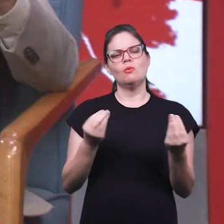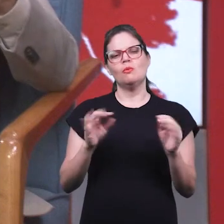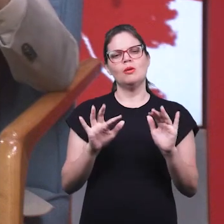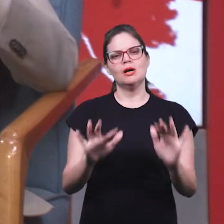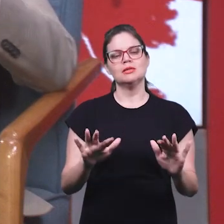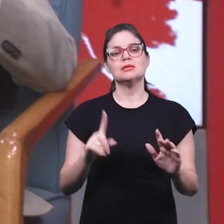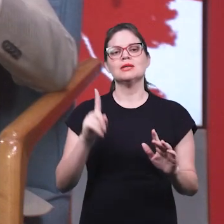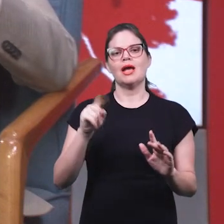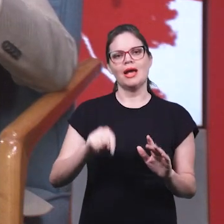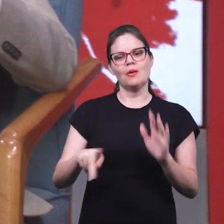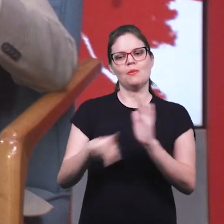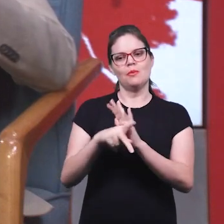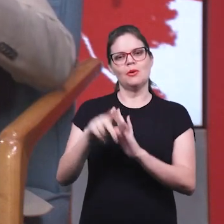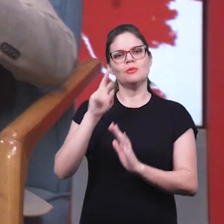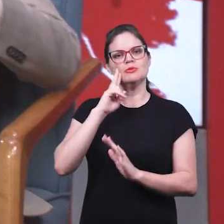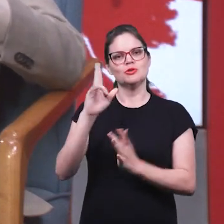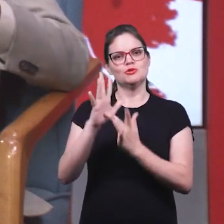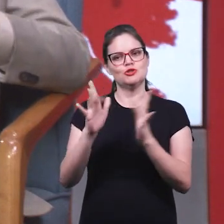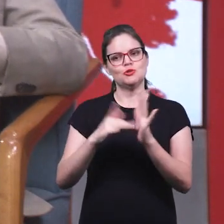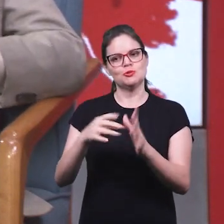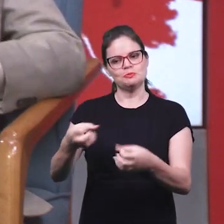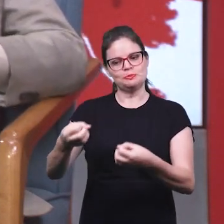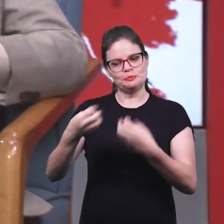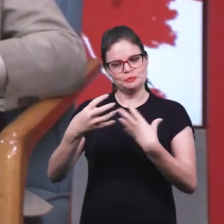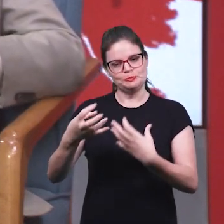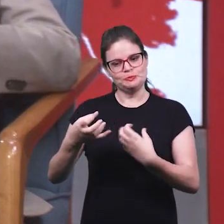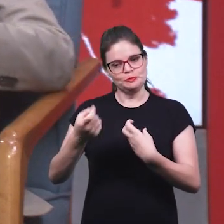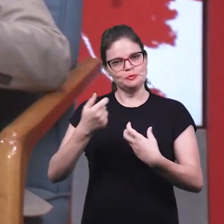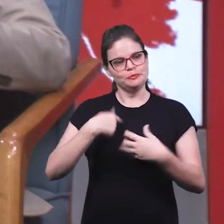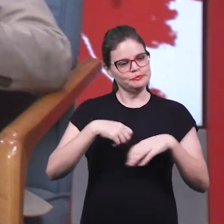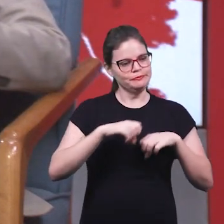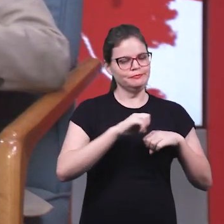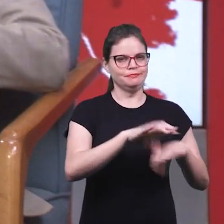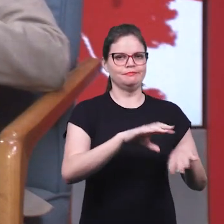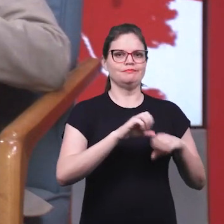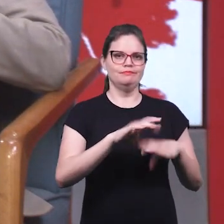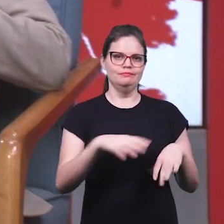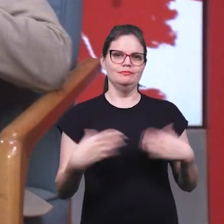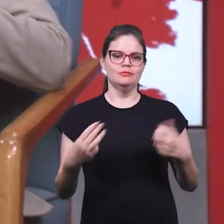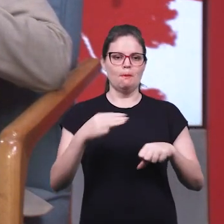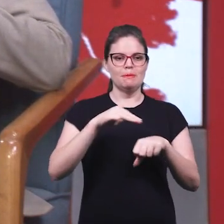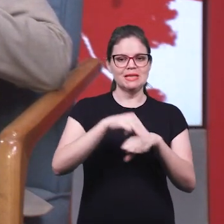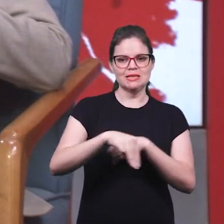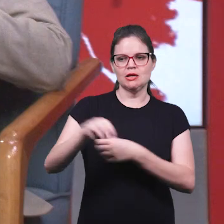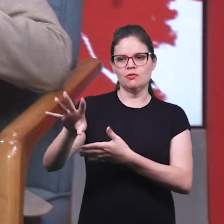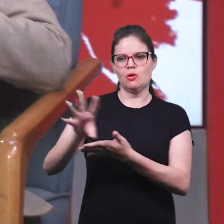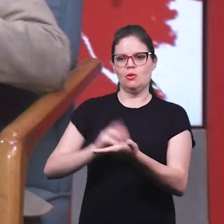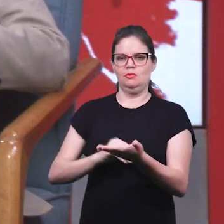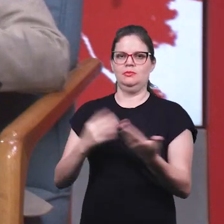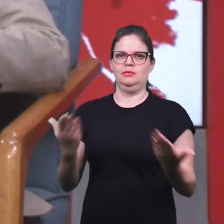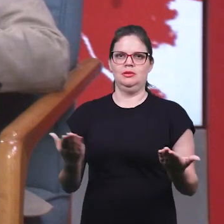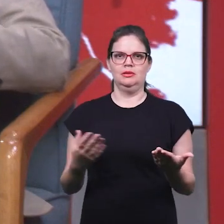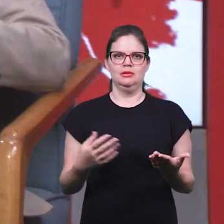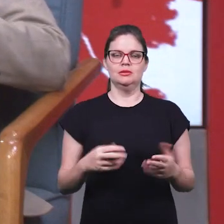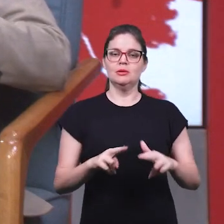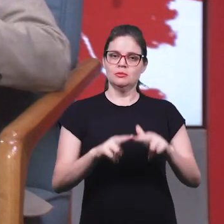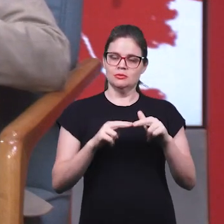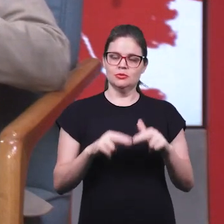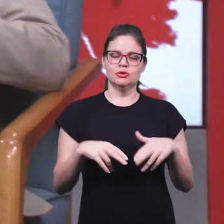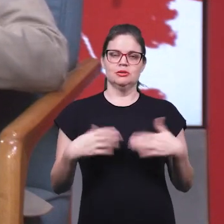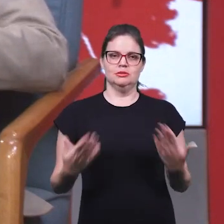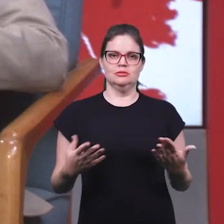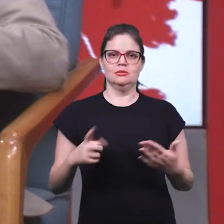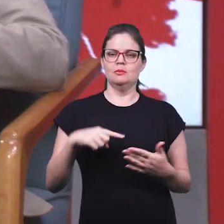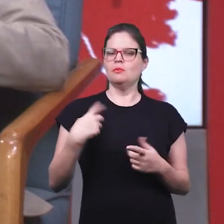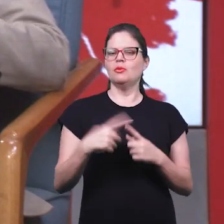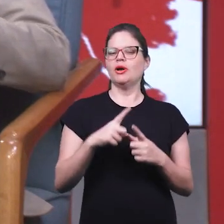de Jesus. Então, o ministério da palavra é o ministério de Jesus. Por que nós dizemos isso? Por que nós